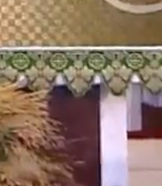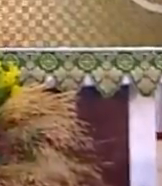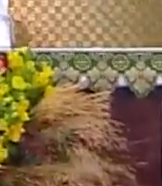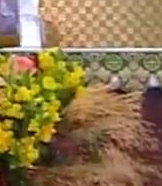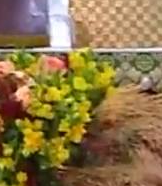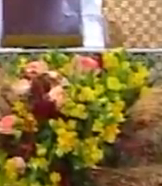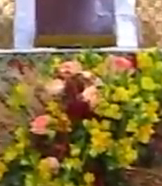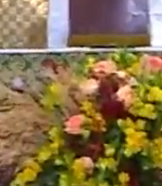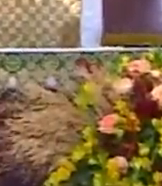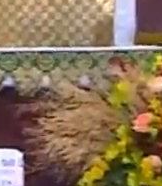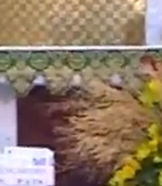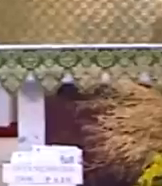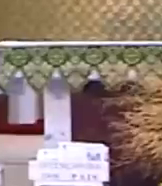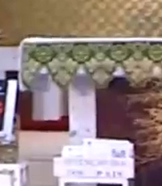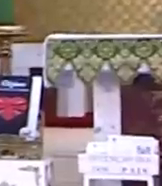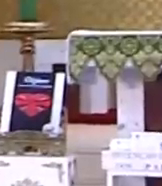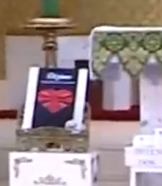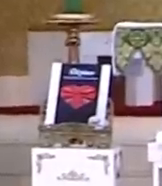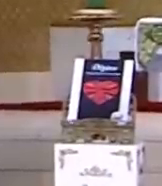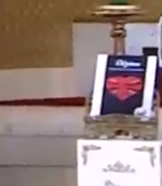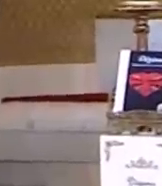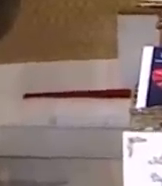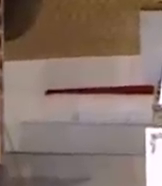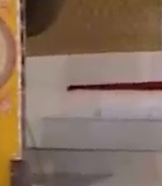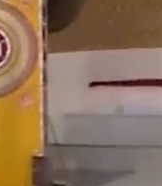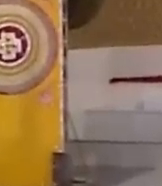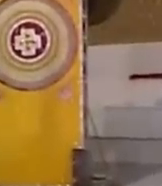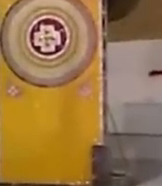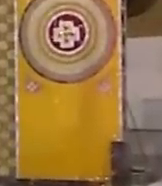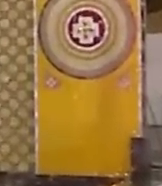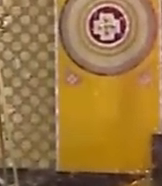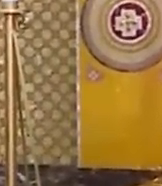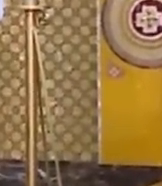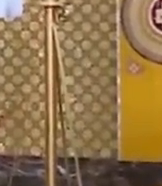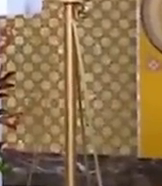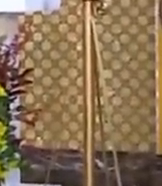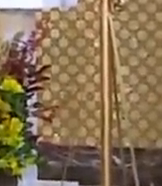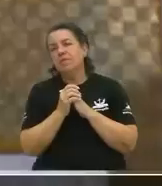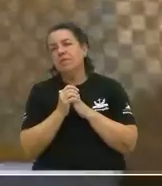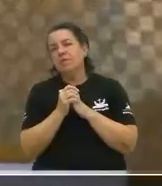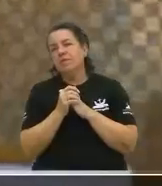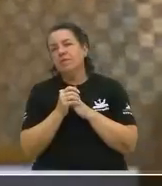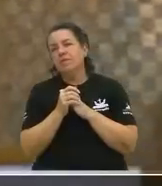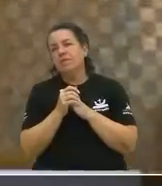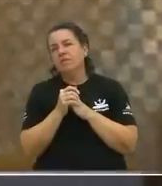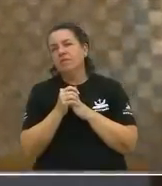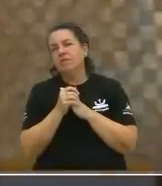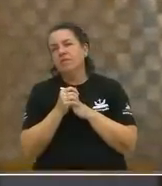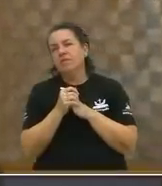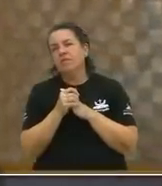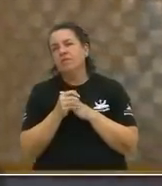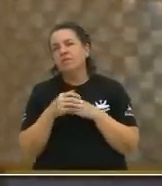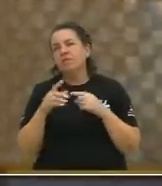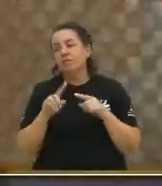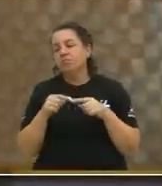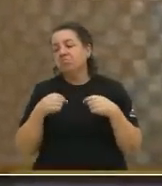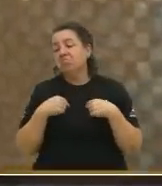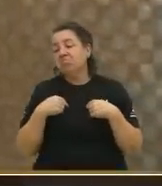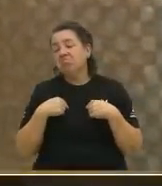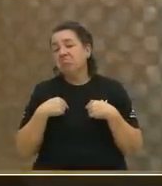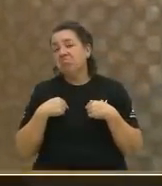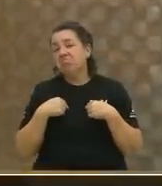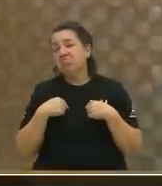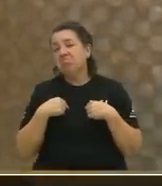E eu aconselhei uma pessoa, a pessoa no final, depois que escutou, outro disse: É, mas eu acho que eu vou fazer do meu jeito. Eu